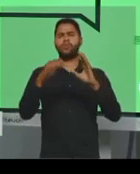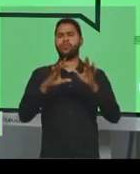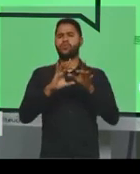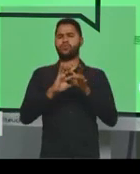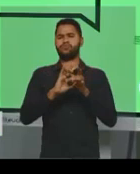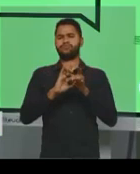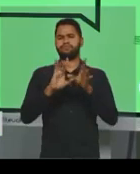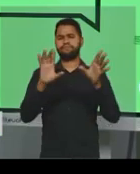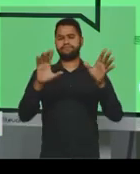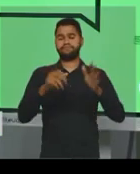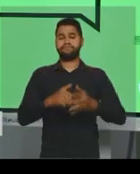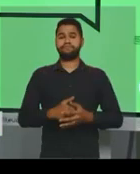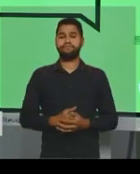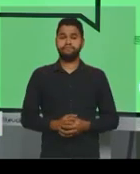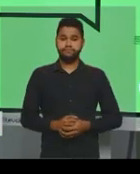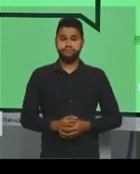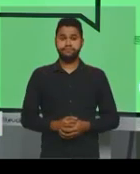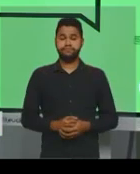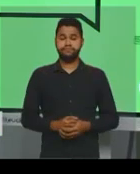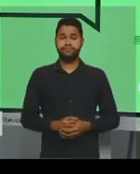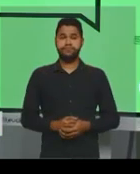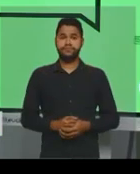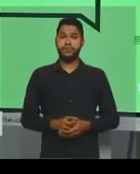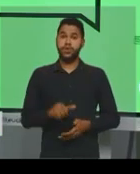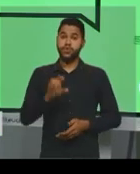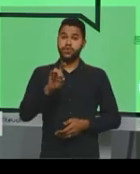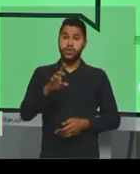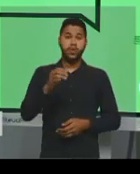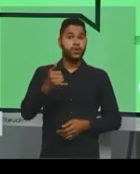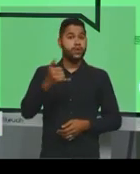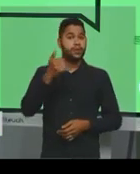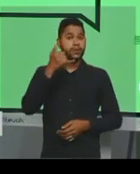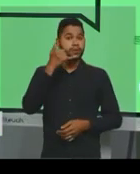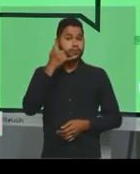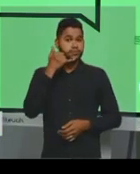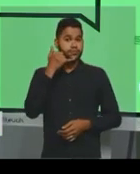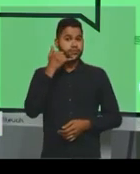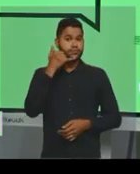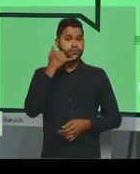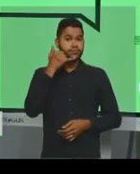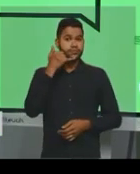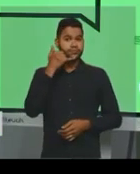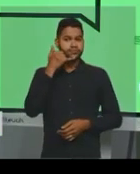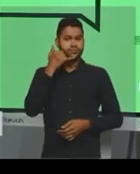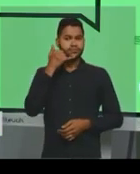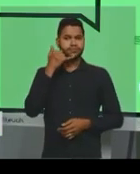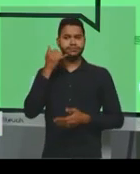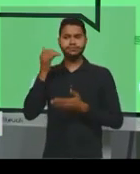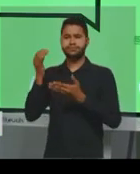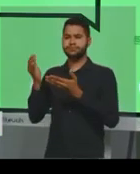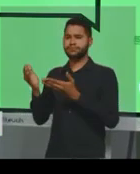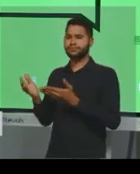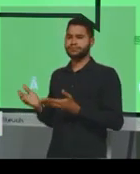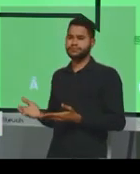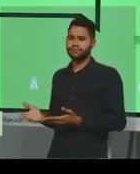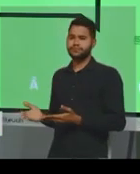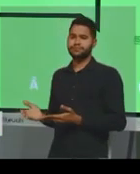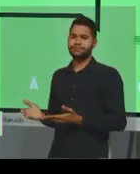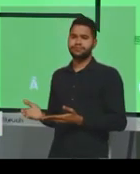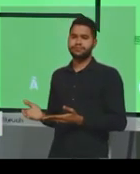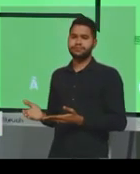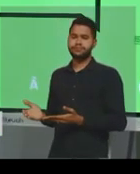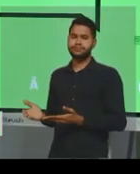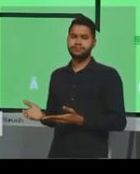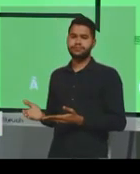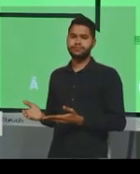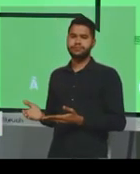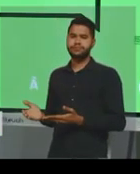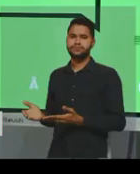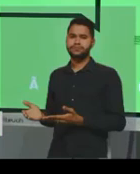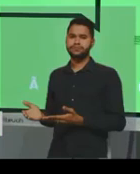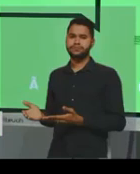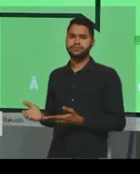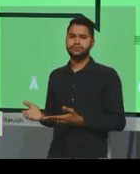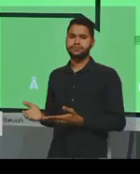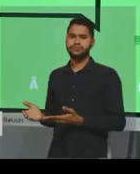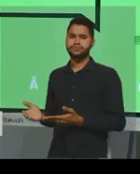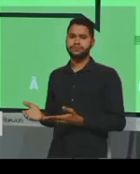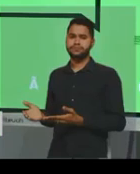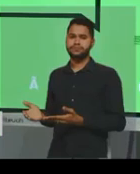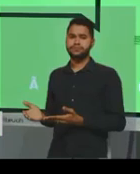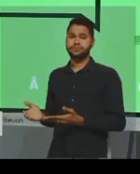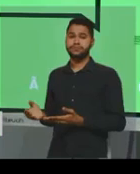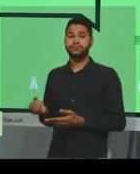para receber a sua pergunta. É só ligar para a gente no telefone fixo 31